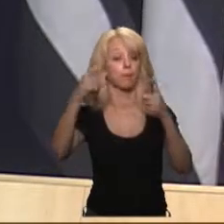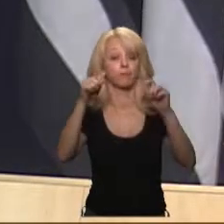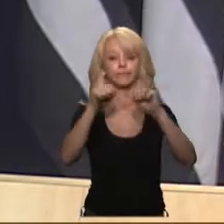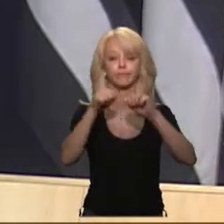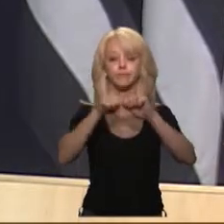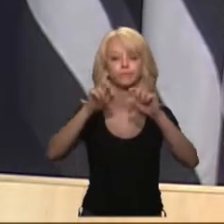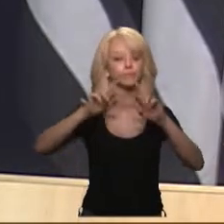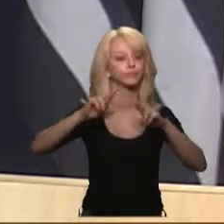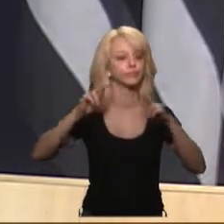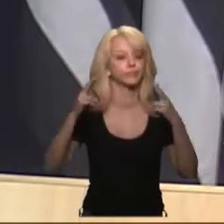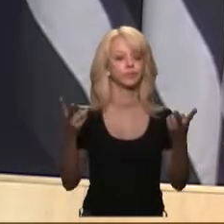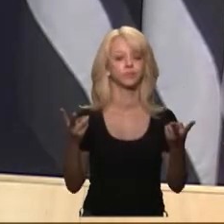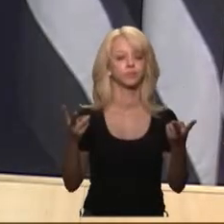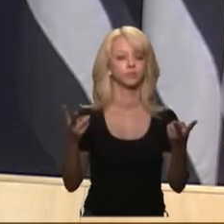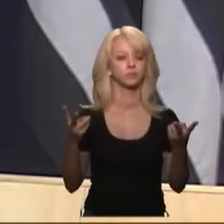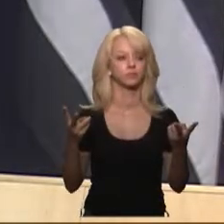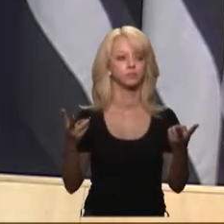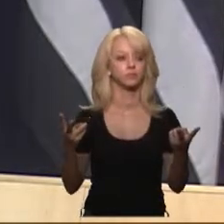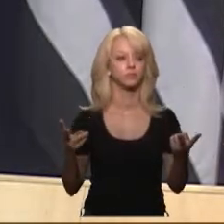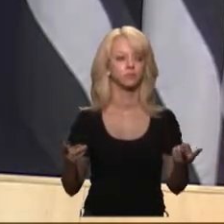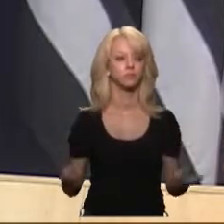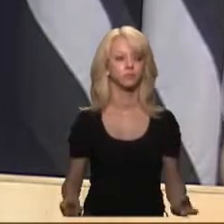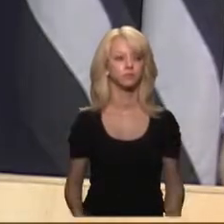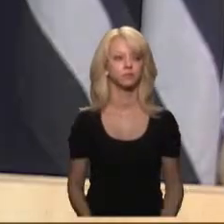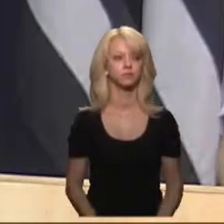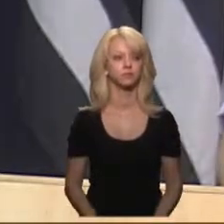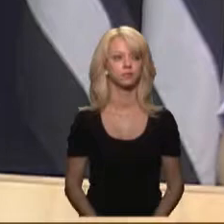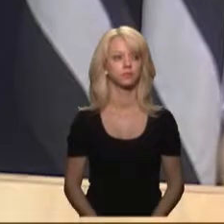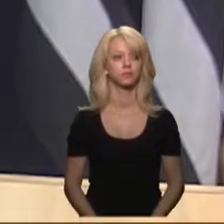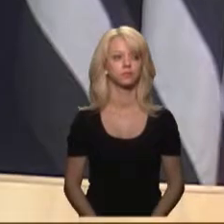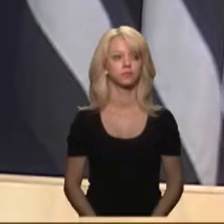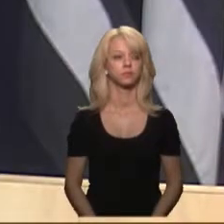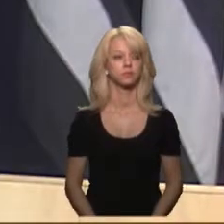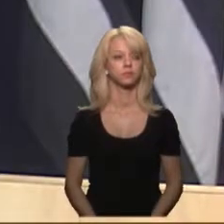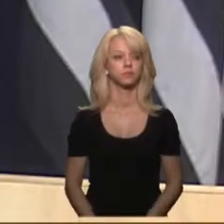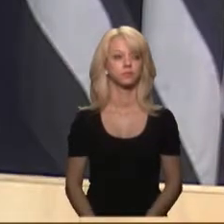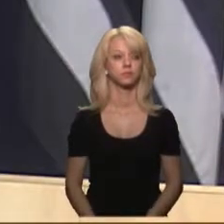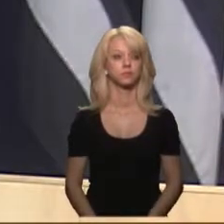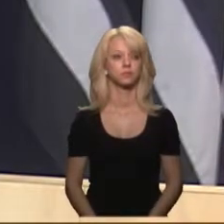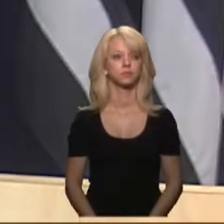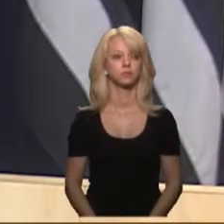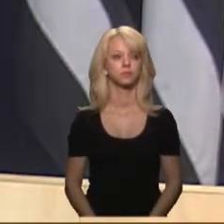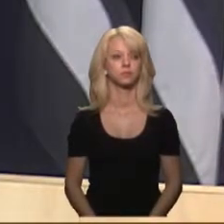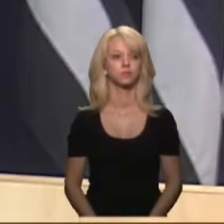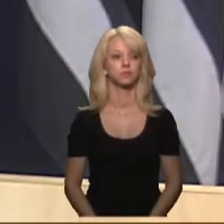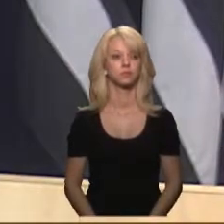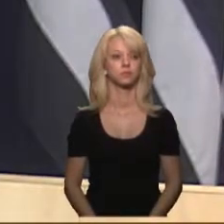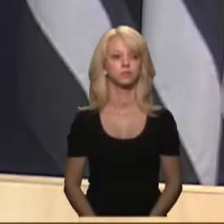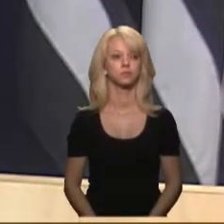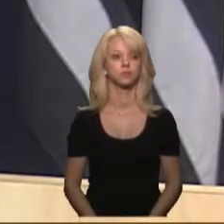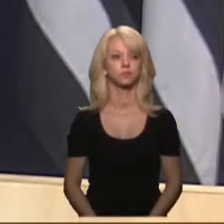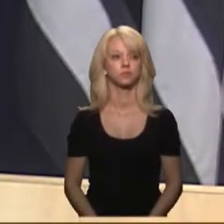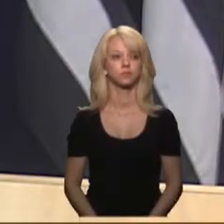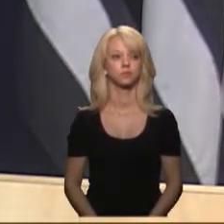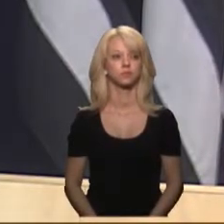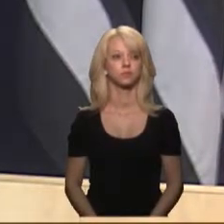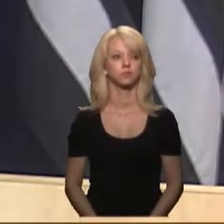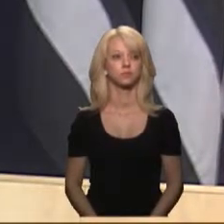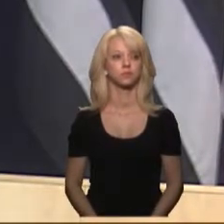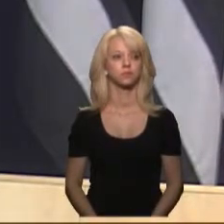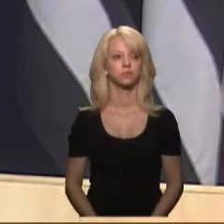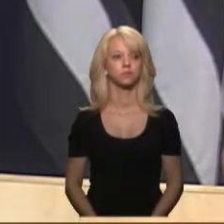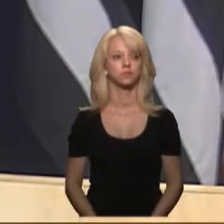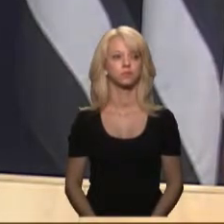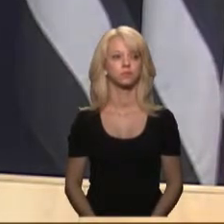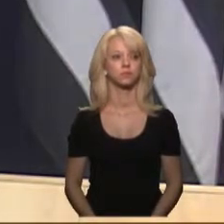Qual que é esse recado que nós, enquanto taubatianos, podemos mandar para a sociedade brasileira? Será